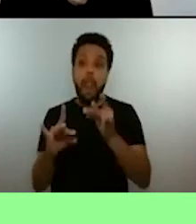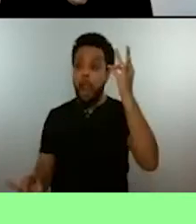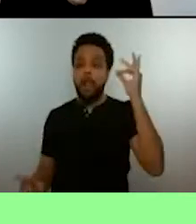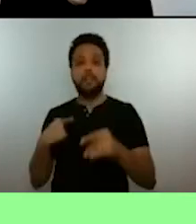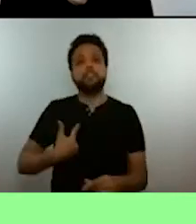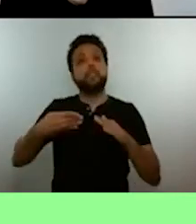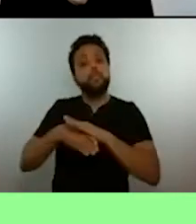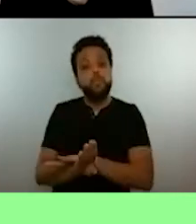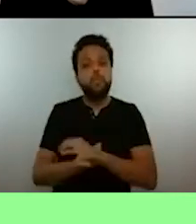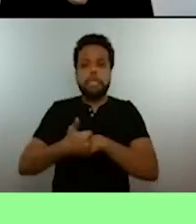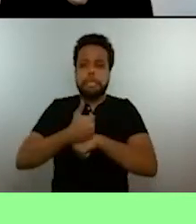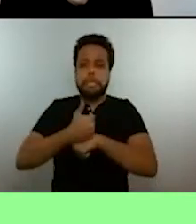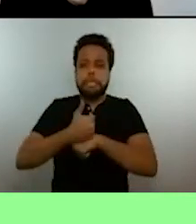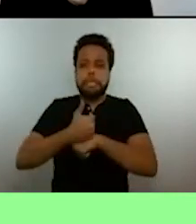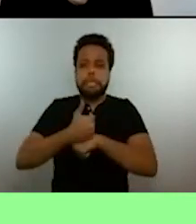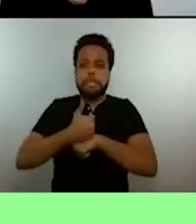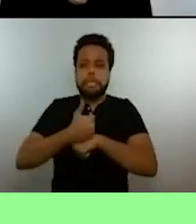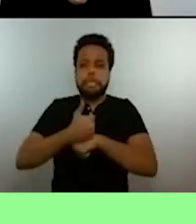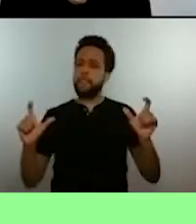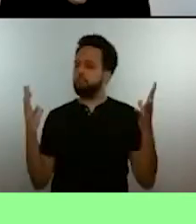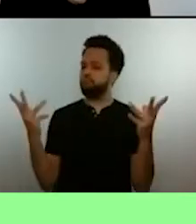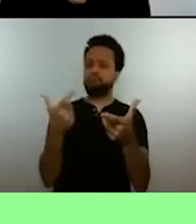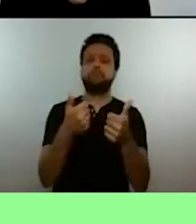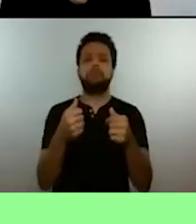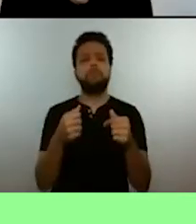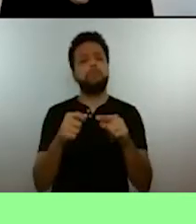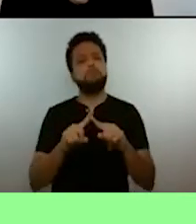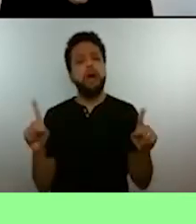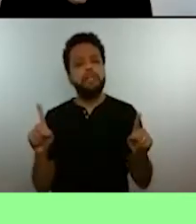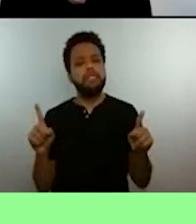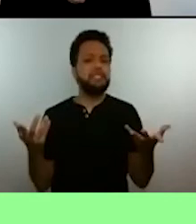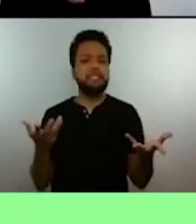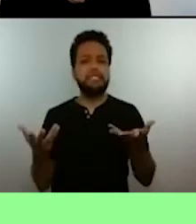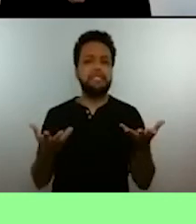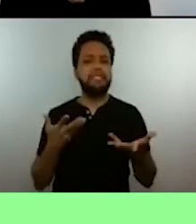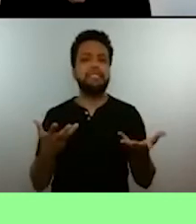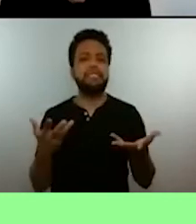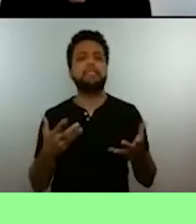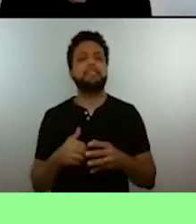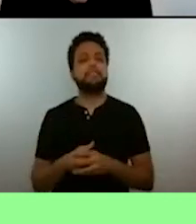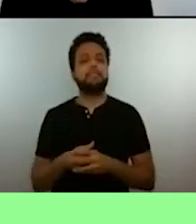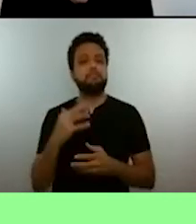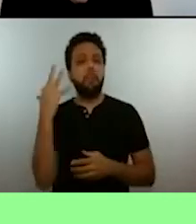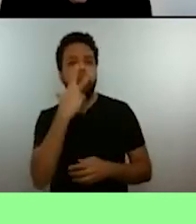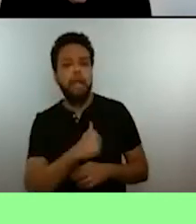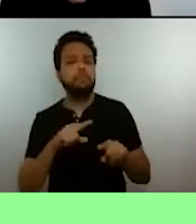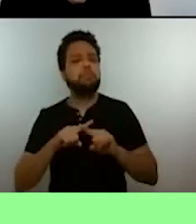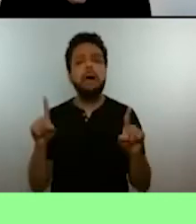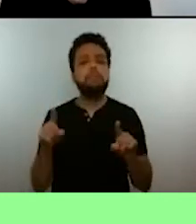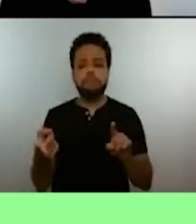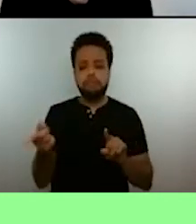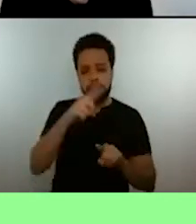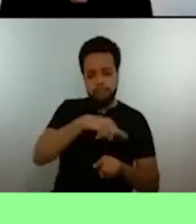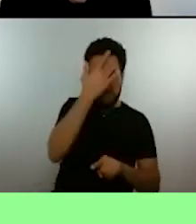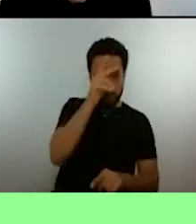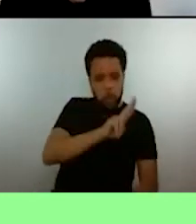de profissionalizar, né, os nossos textos e tornar tudo tão lindo. Mas o bom